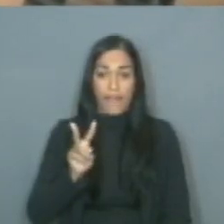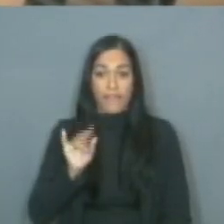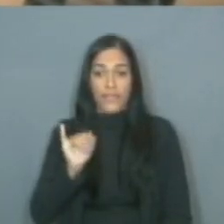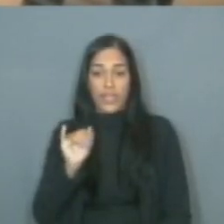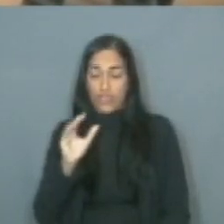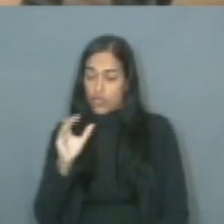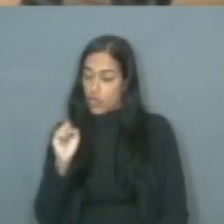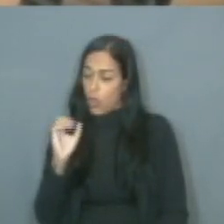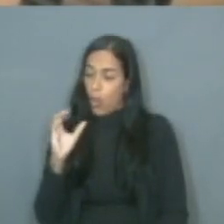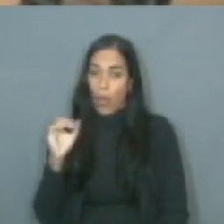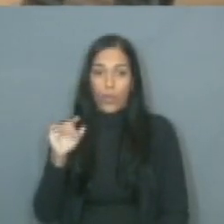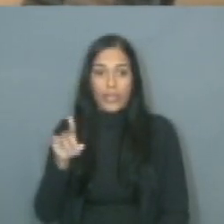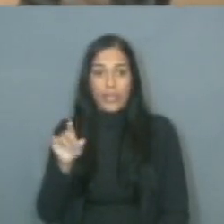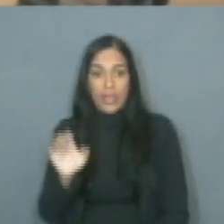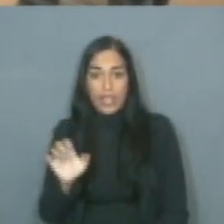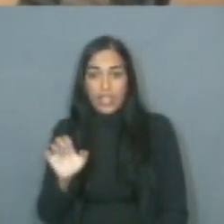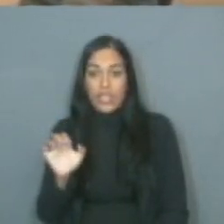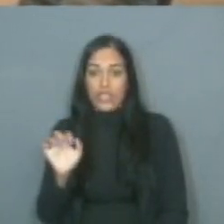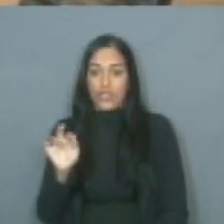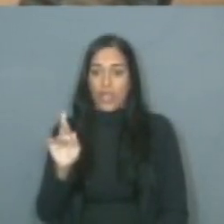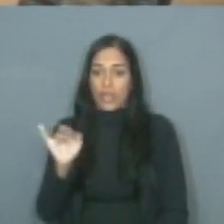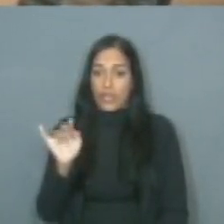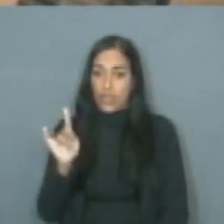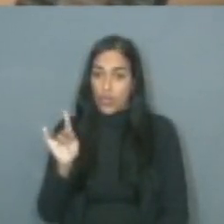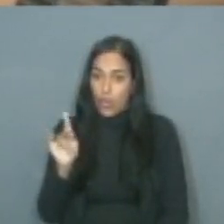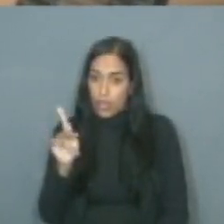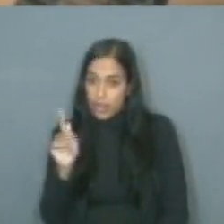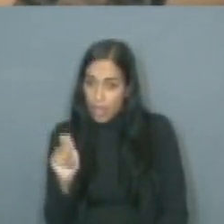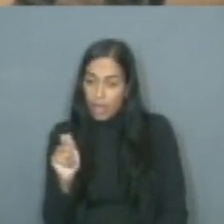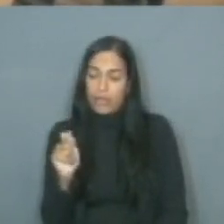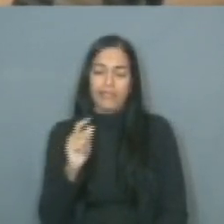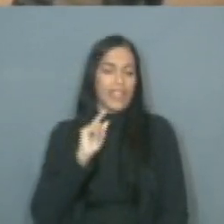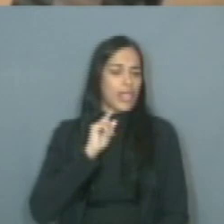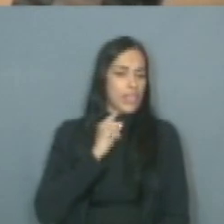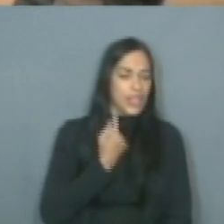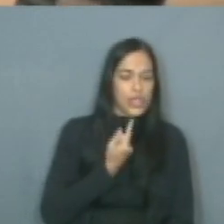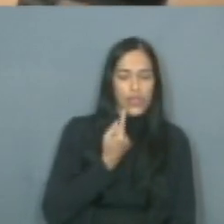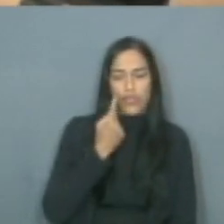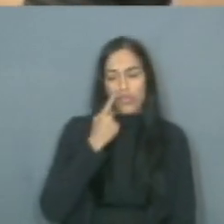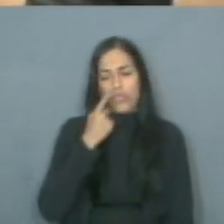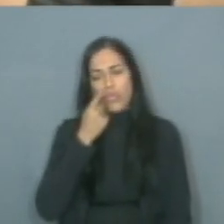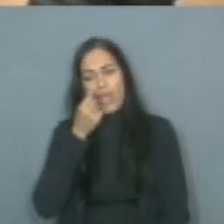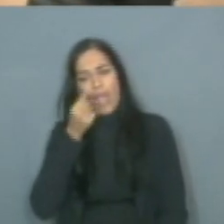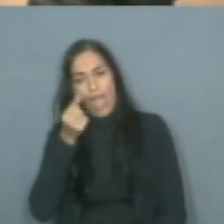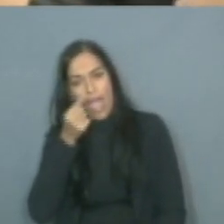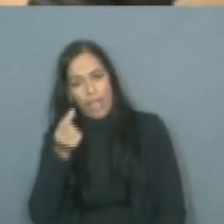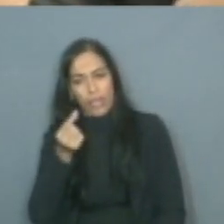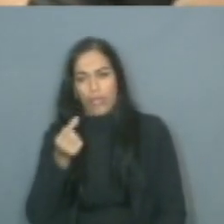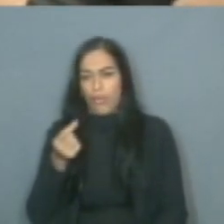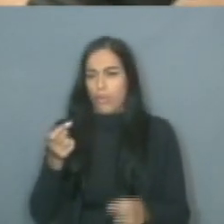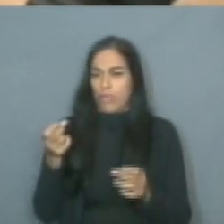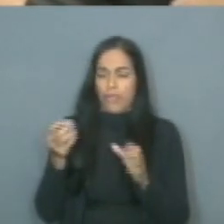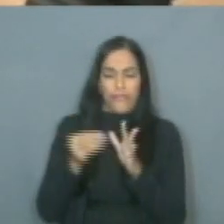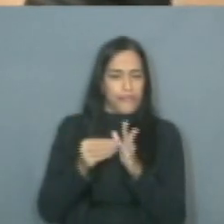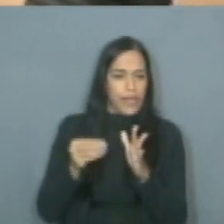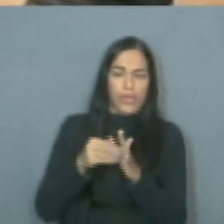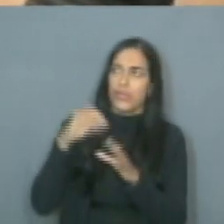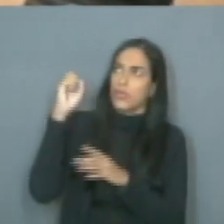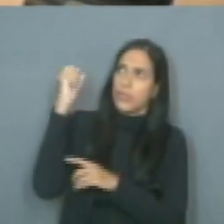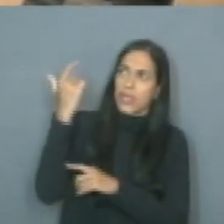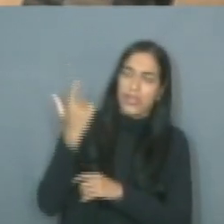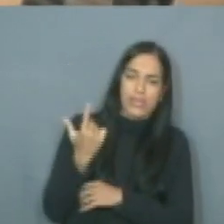canal, margens largas, lixo, rato, resto de tudo, falta